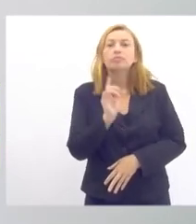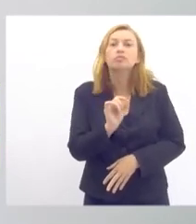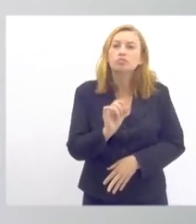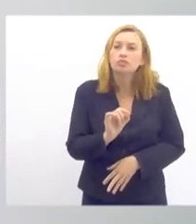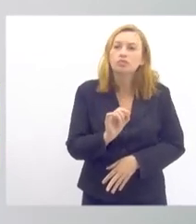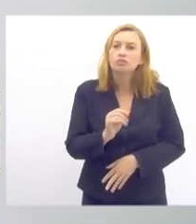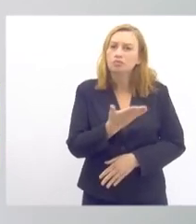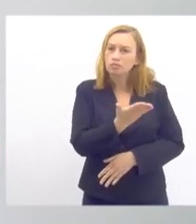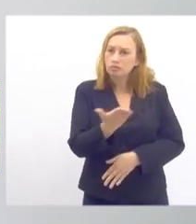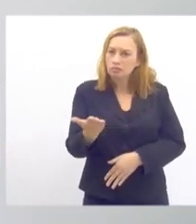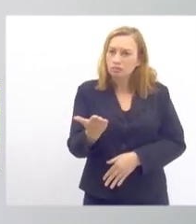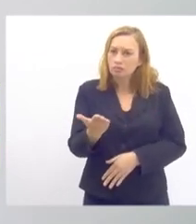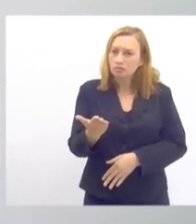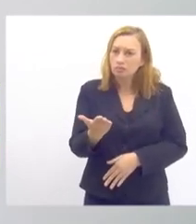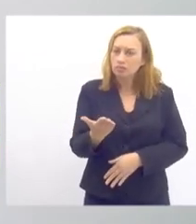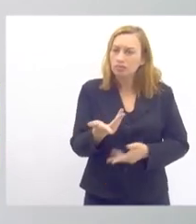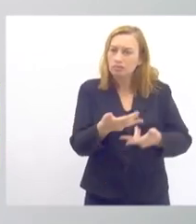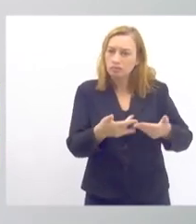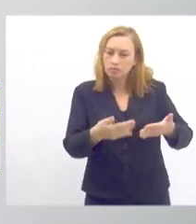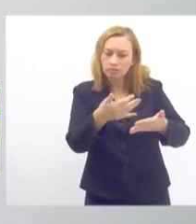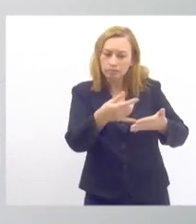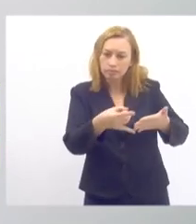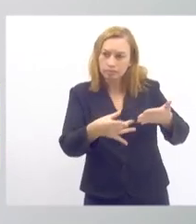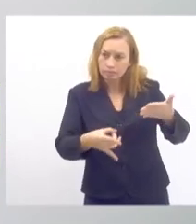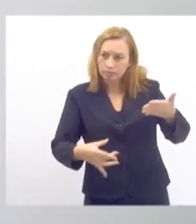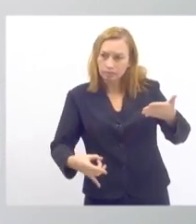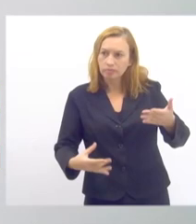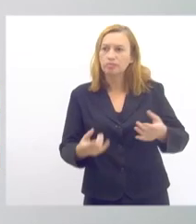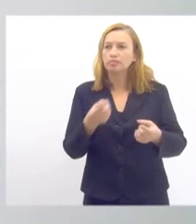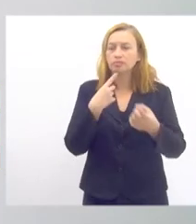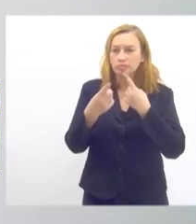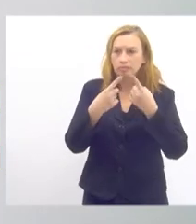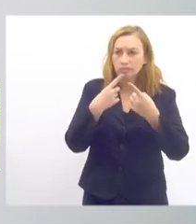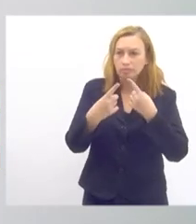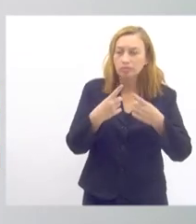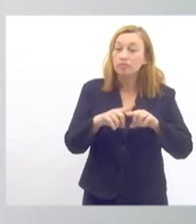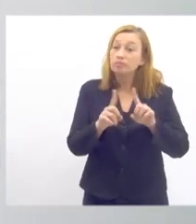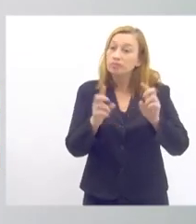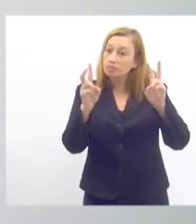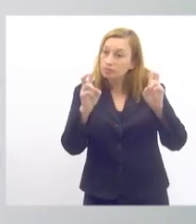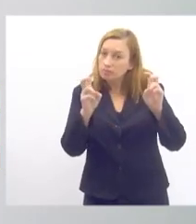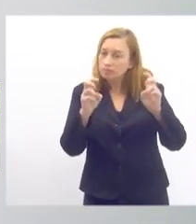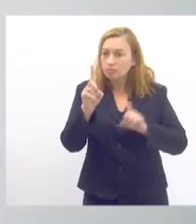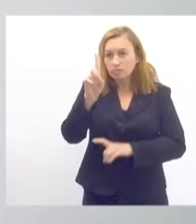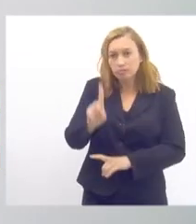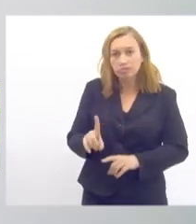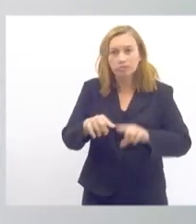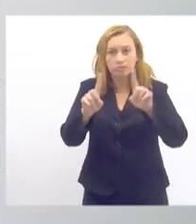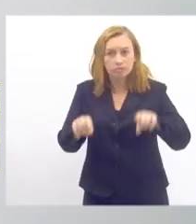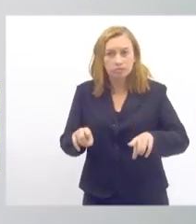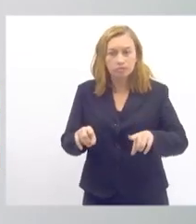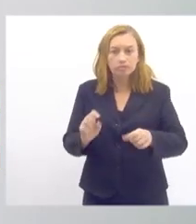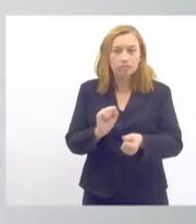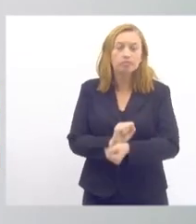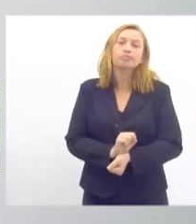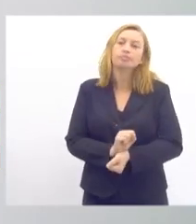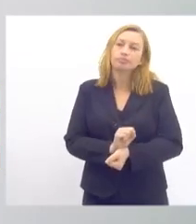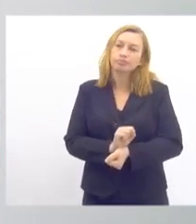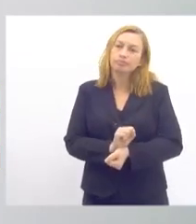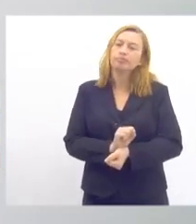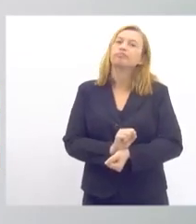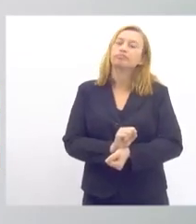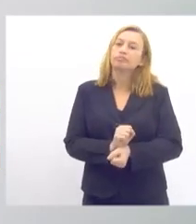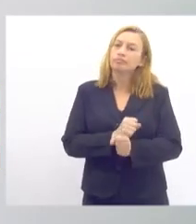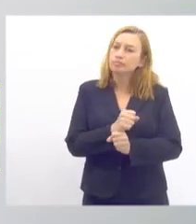os senhores trouxeram uma agenda de questões que estão sendo contempladas. Mas são questões que eram direitos dos servidores que estavam sendo paralisados,